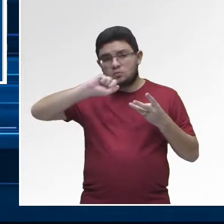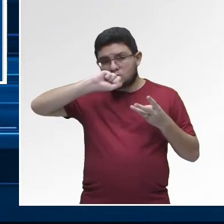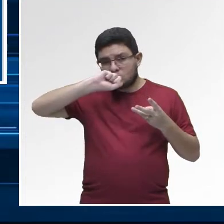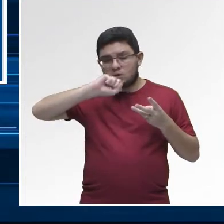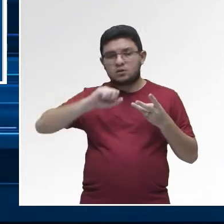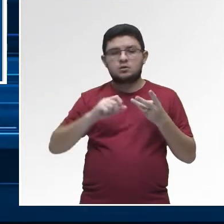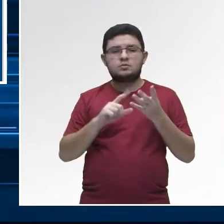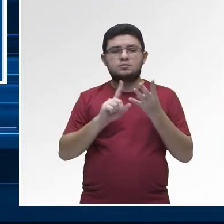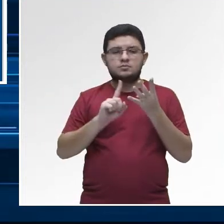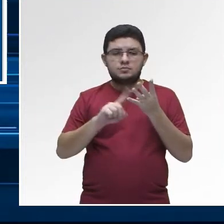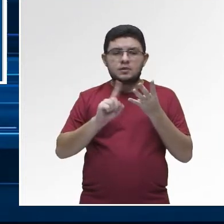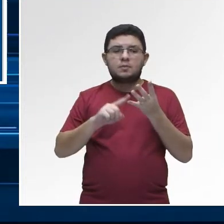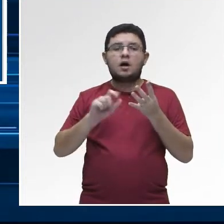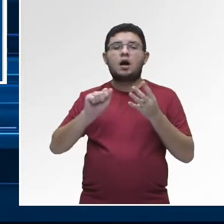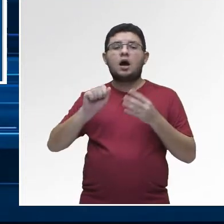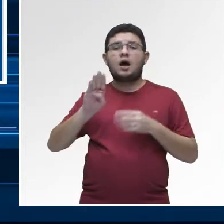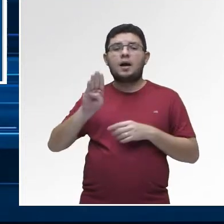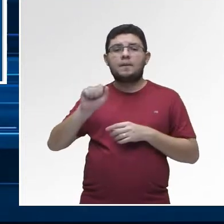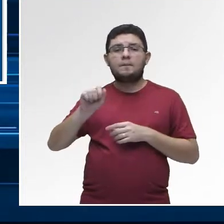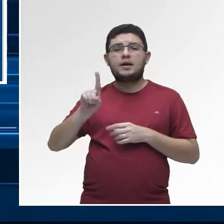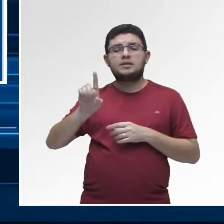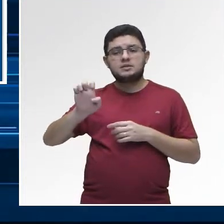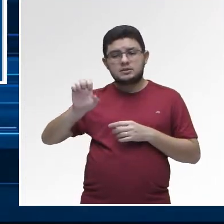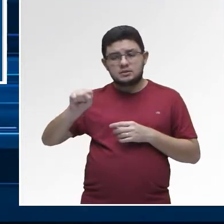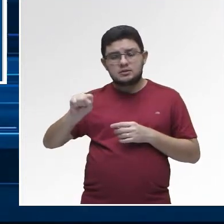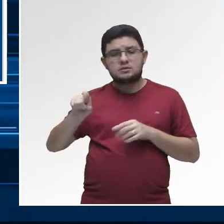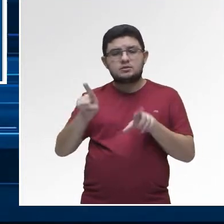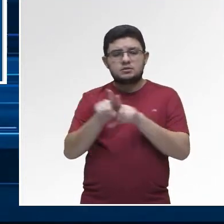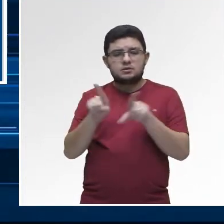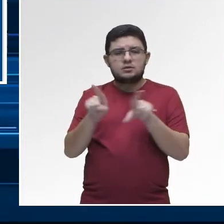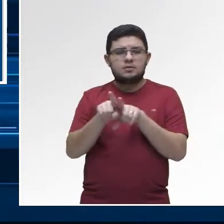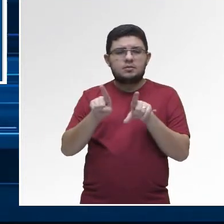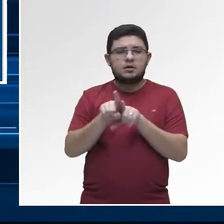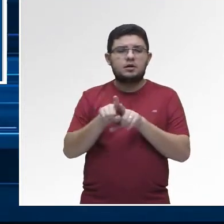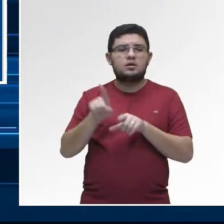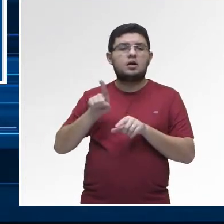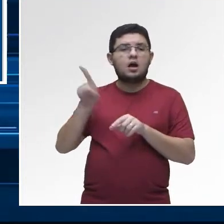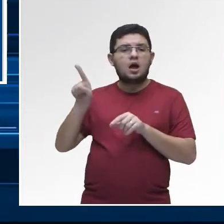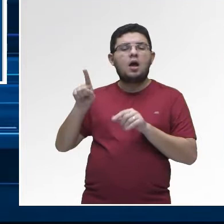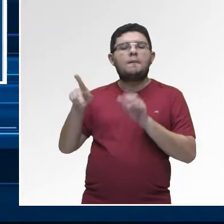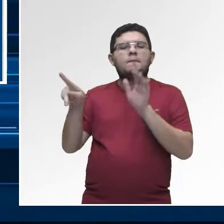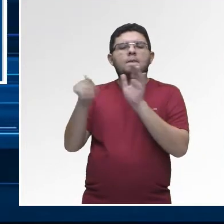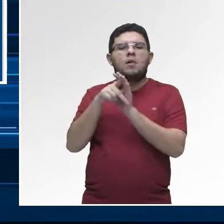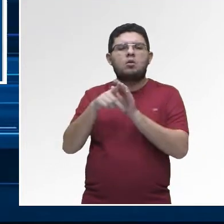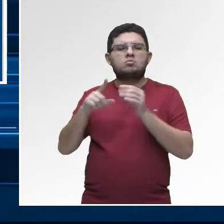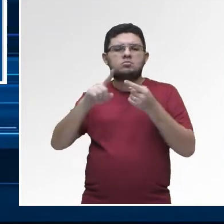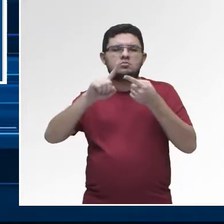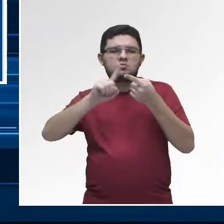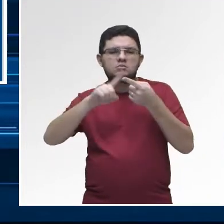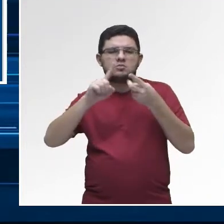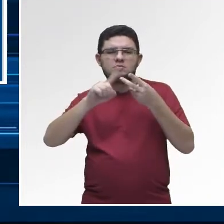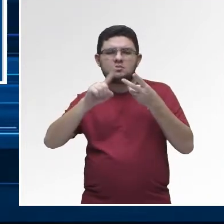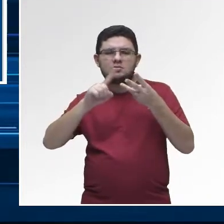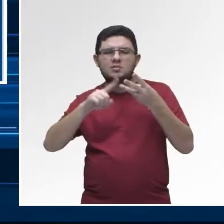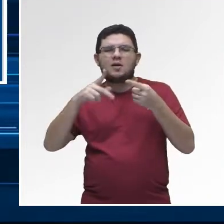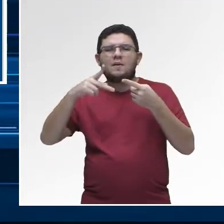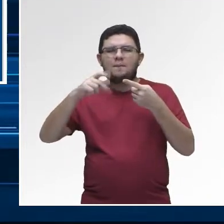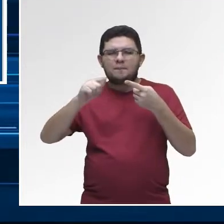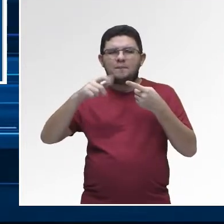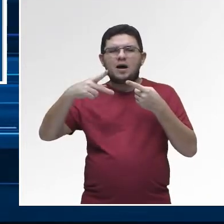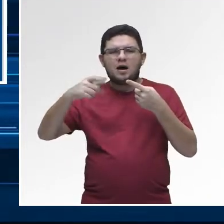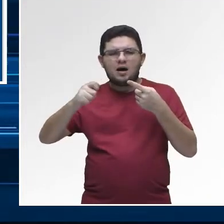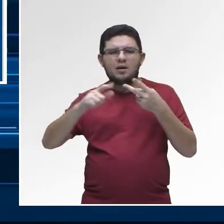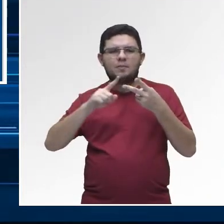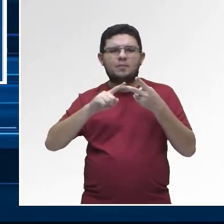temos os abades, esses aí formavam o chamado alto clero, aqueles que estavam acima dos demais, né? O